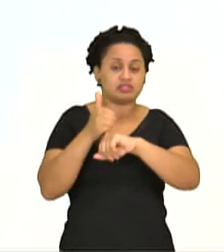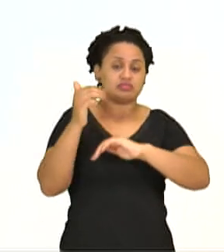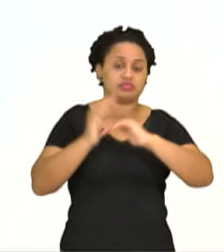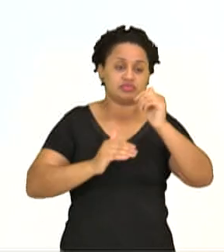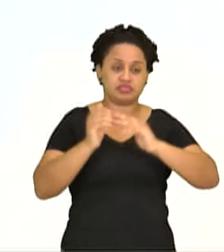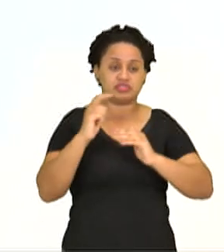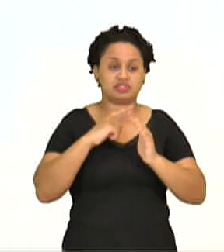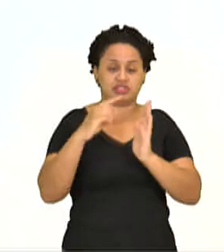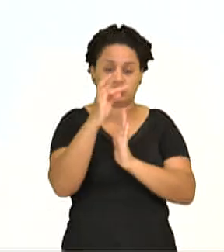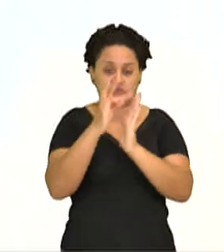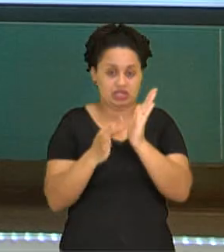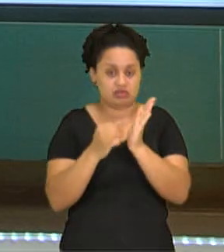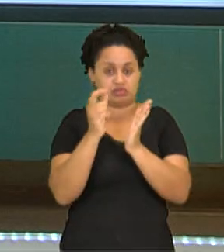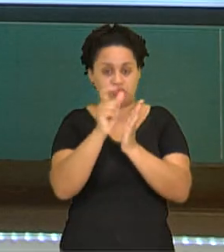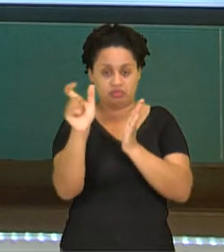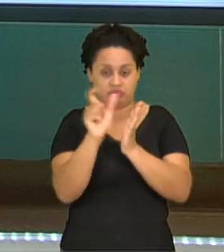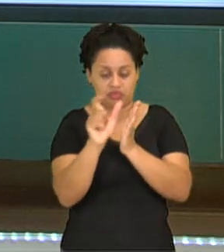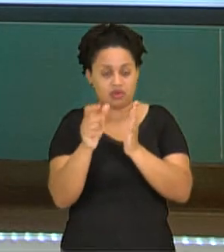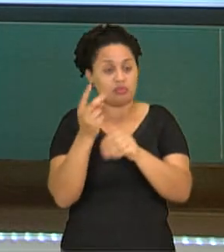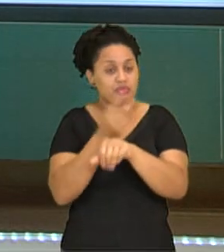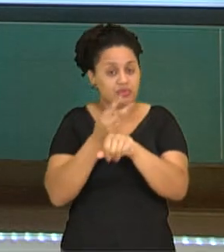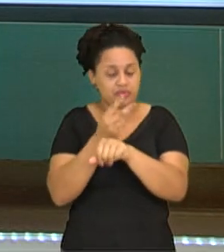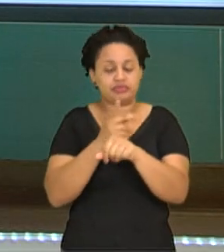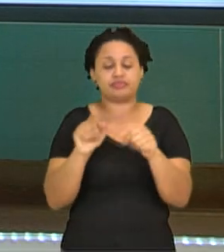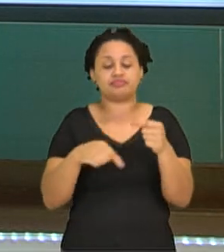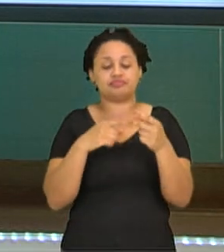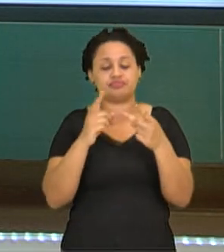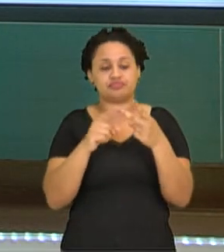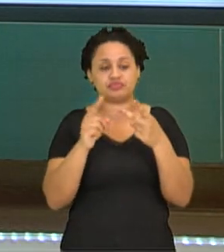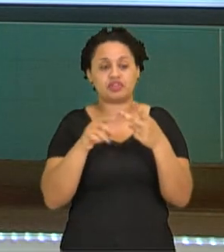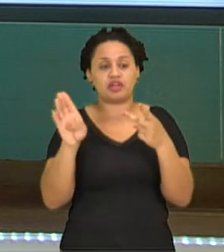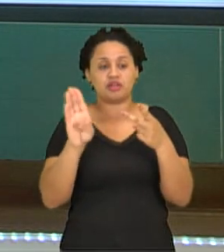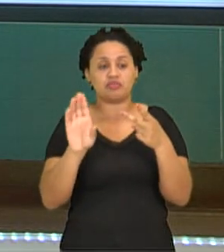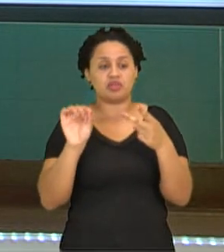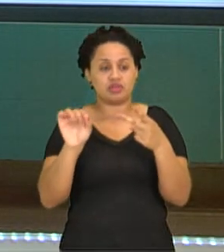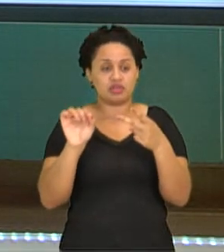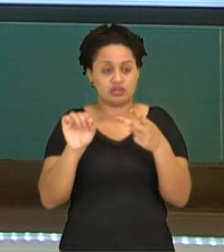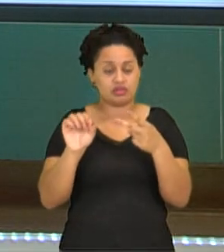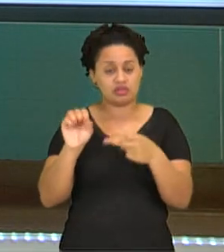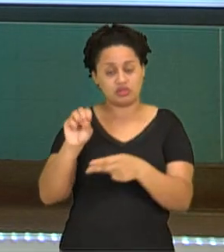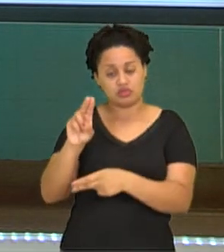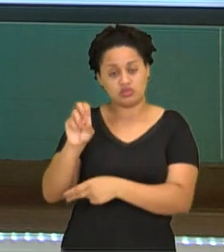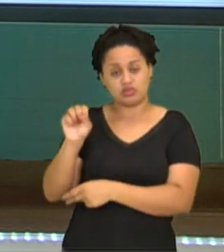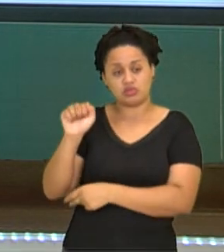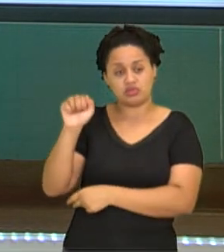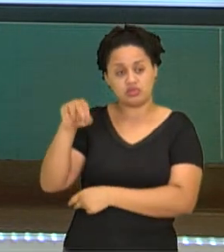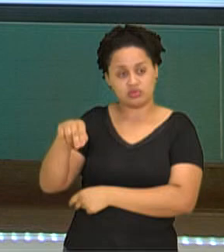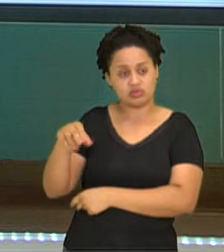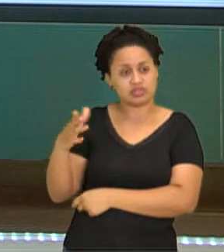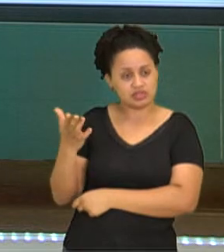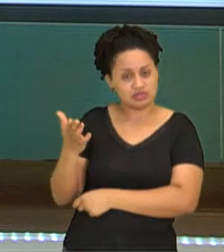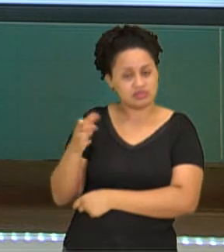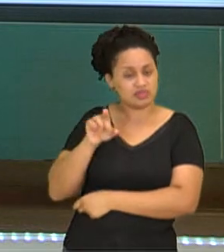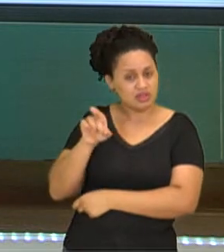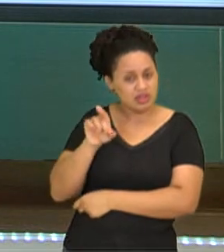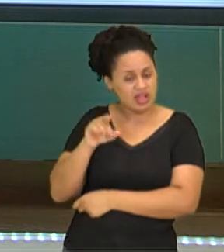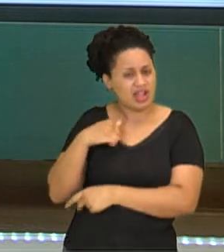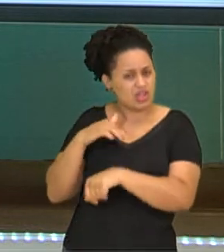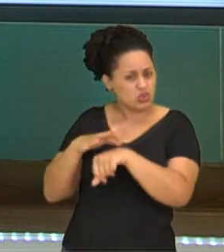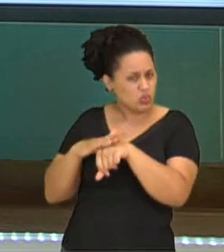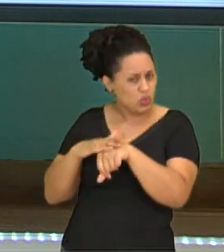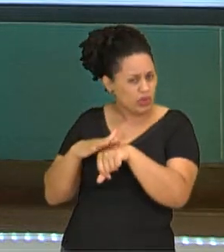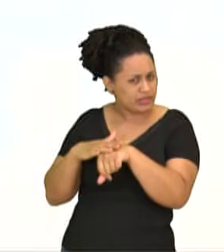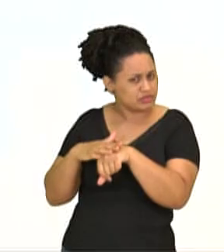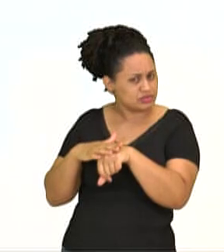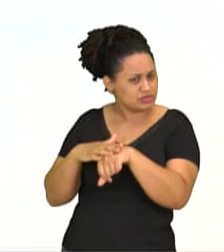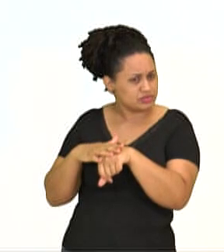teacher falou aqui no texto? Procure todas elas. B. Is Susan sick? A Susan está